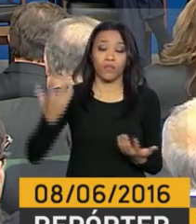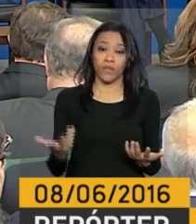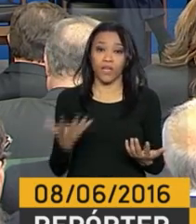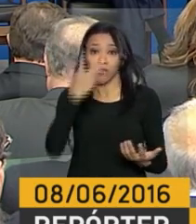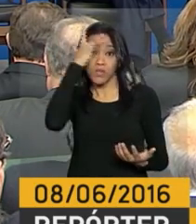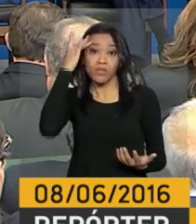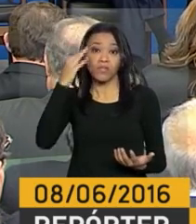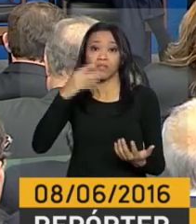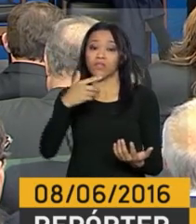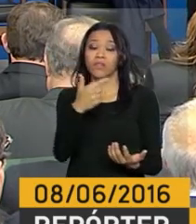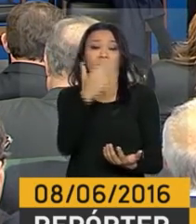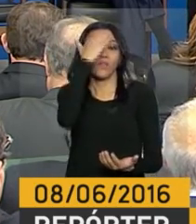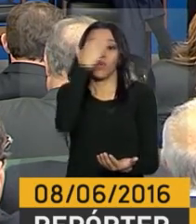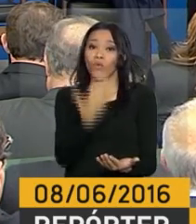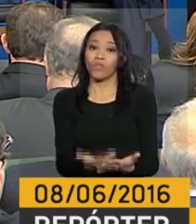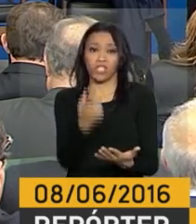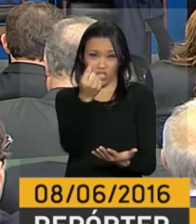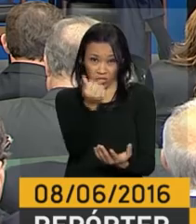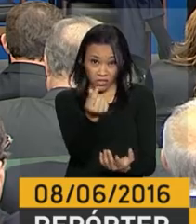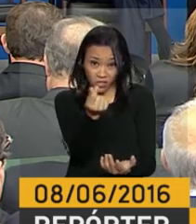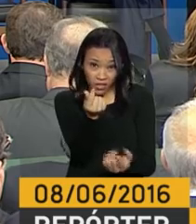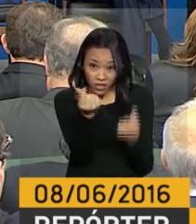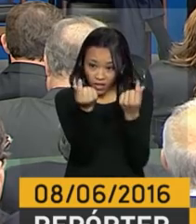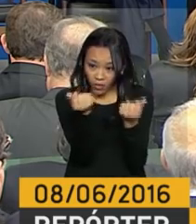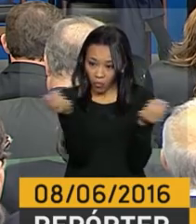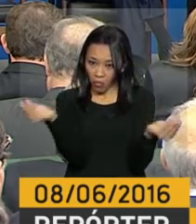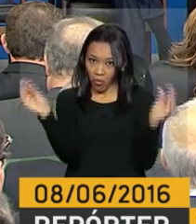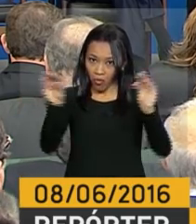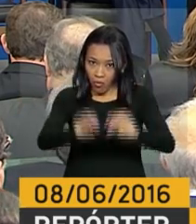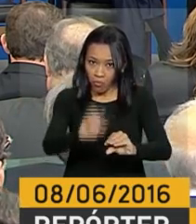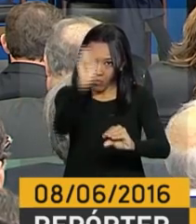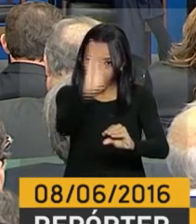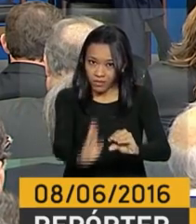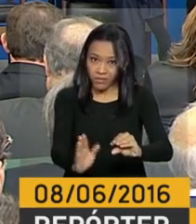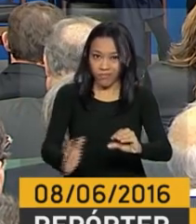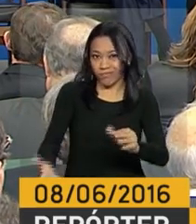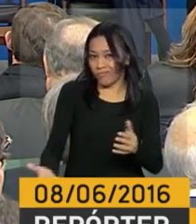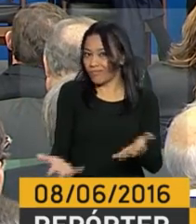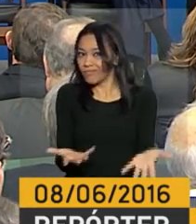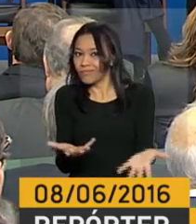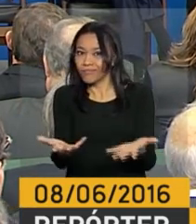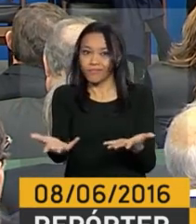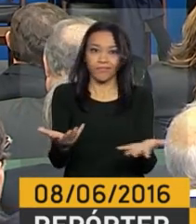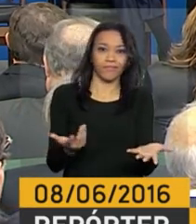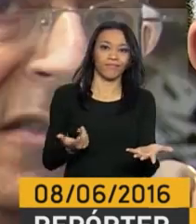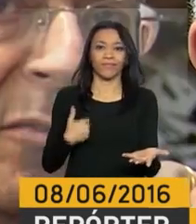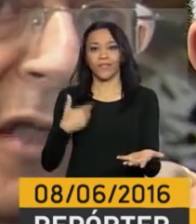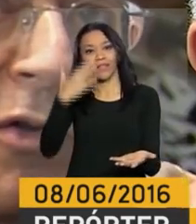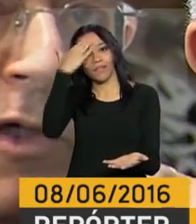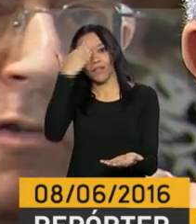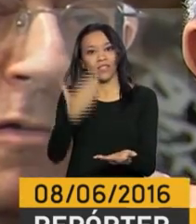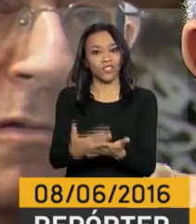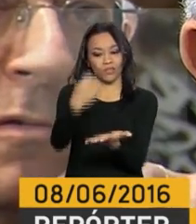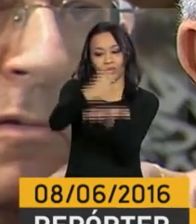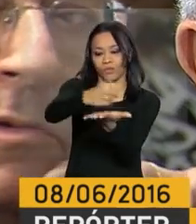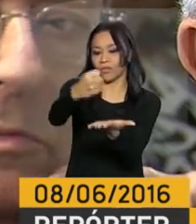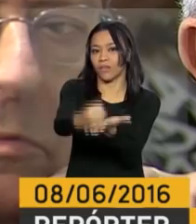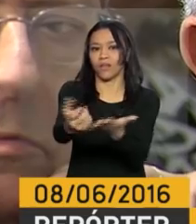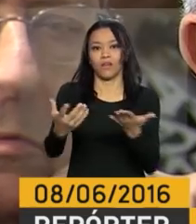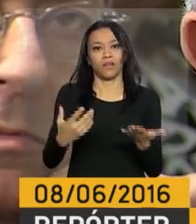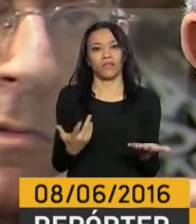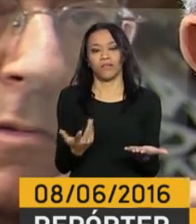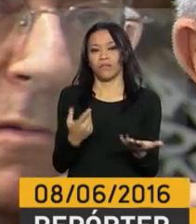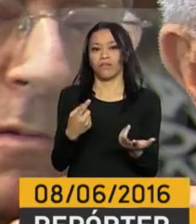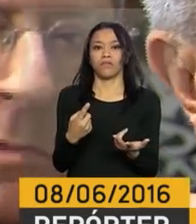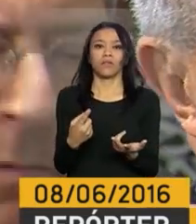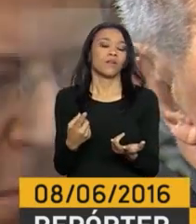T medo de colocar o seu dinheiro em eh eh eh regras em contratos cujos os